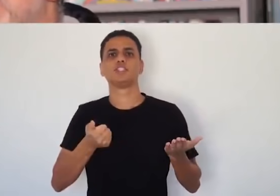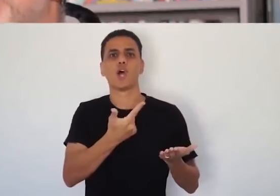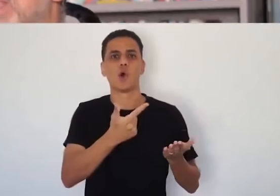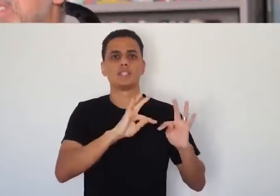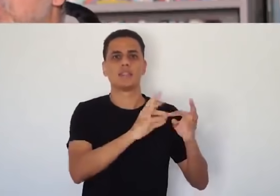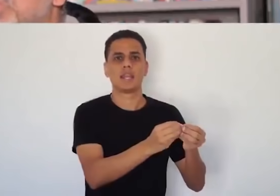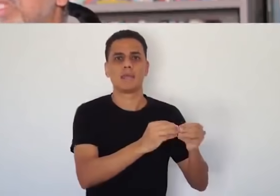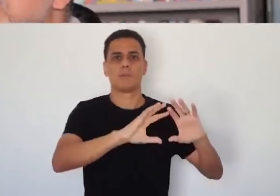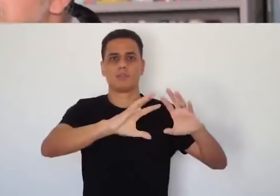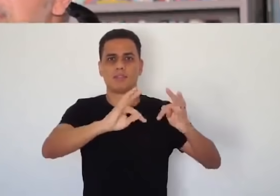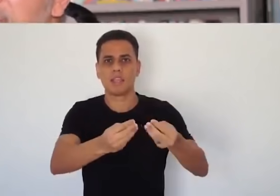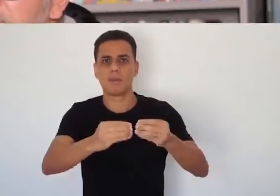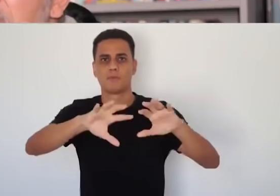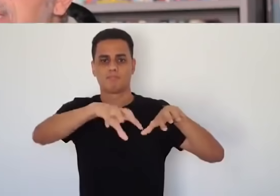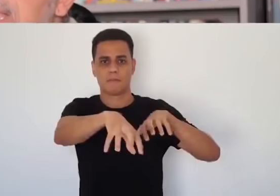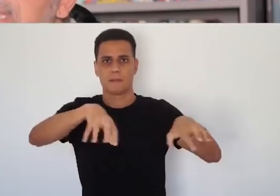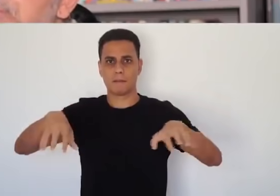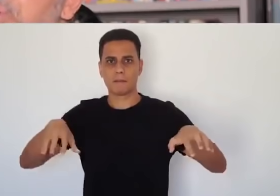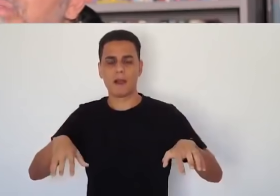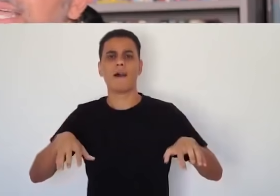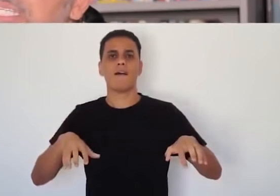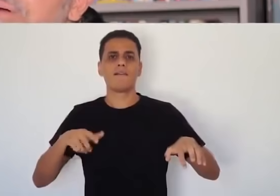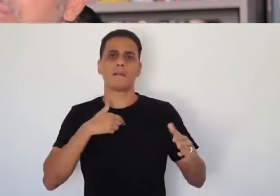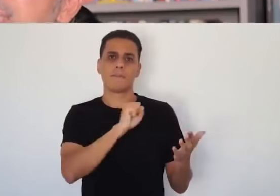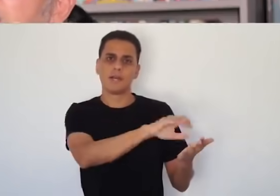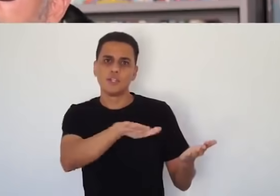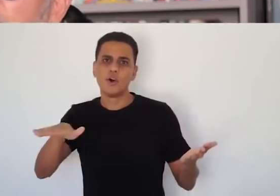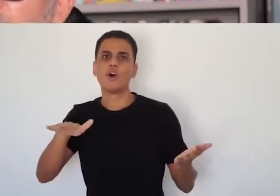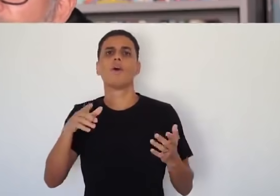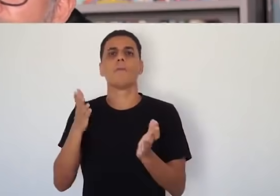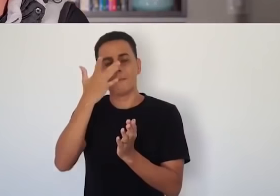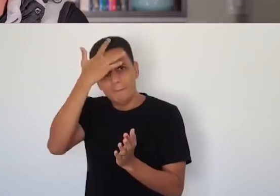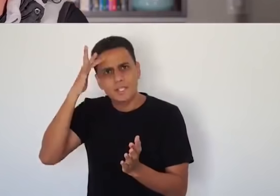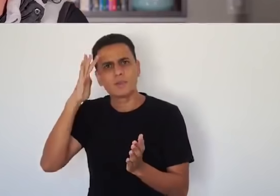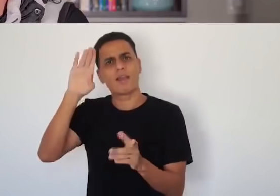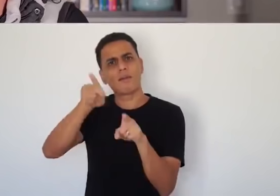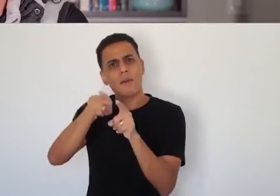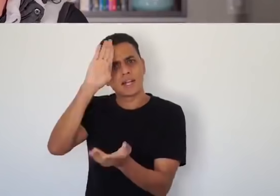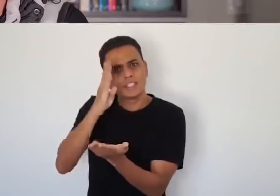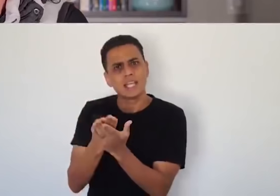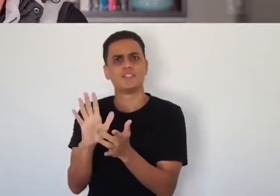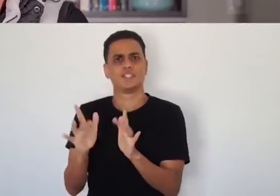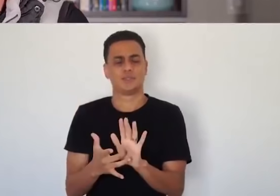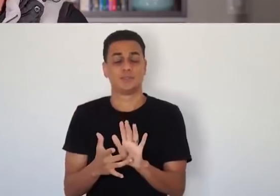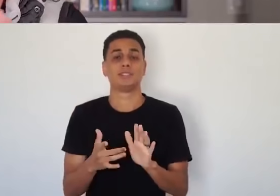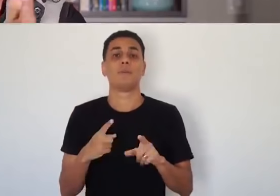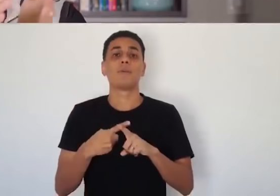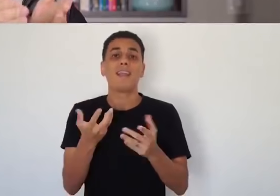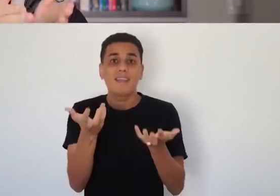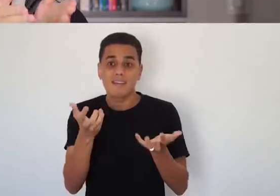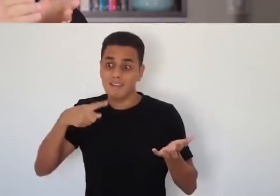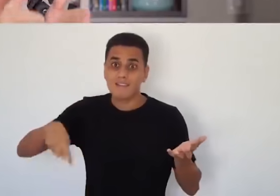isso é uma referência hoje a todas as igrejas, aqueles que professam a fé em Cristo Jesus, espalhado no mundo inteiro, que